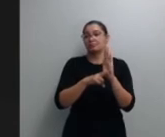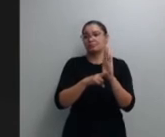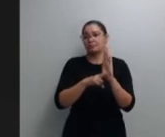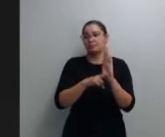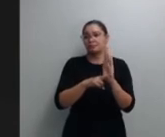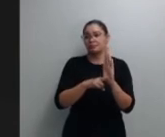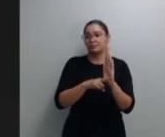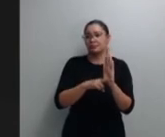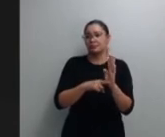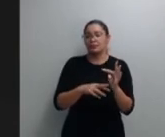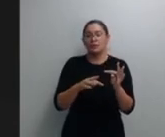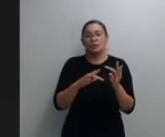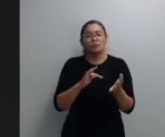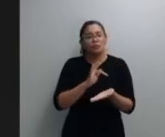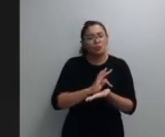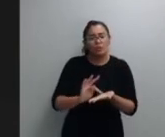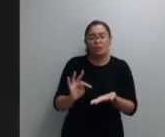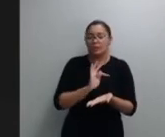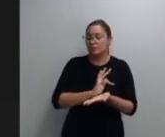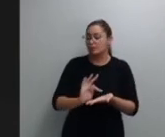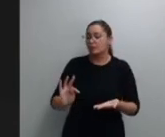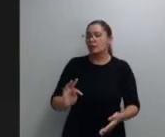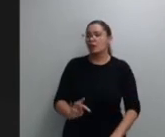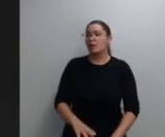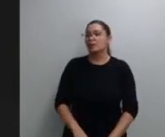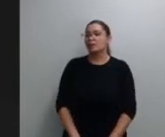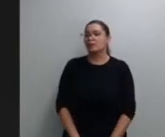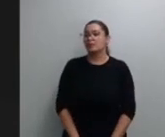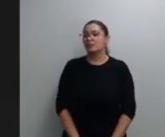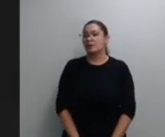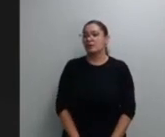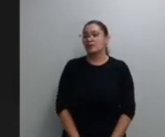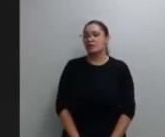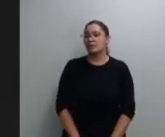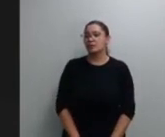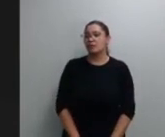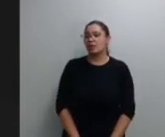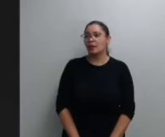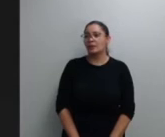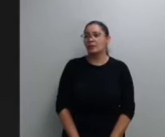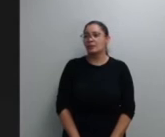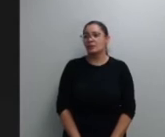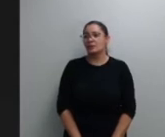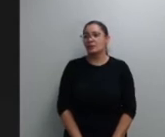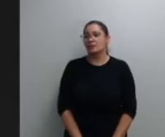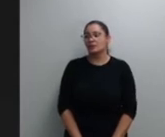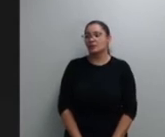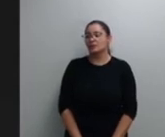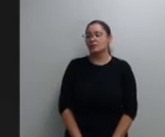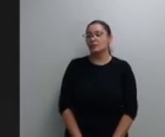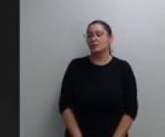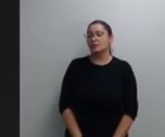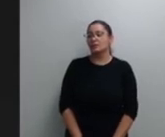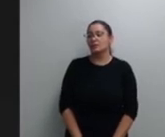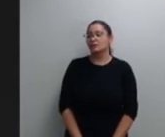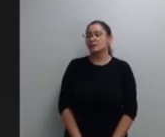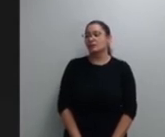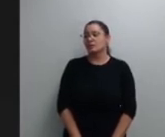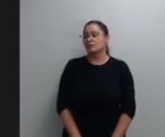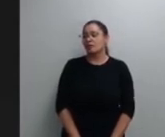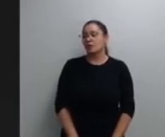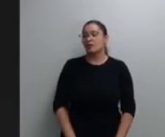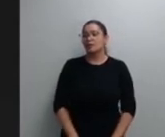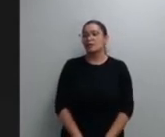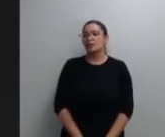textos normativos o que hoje está estampado na lei 12.529 de 2011 nesse